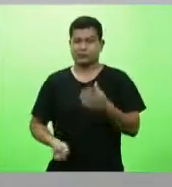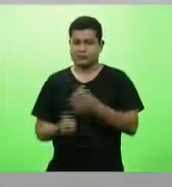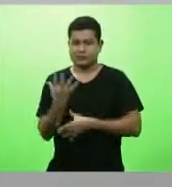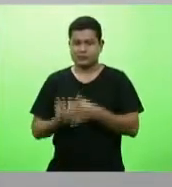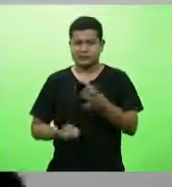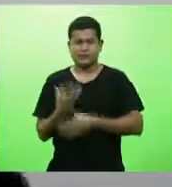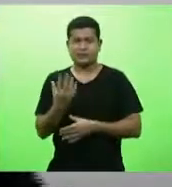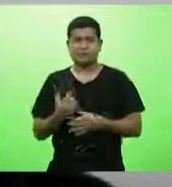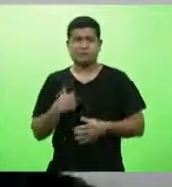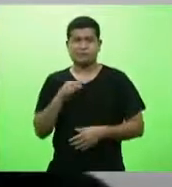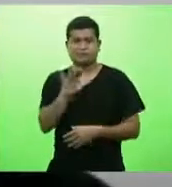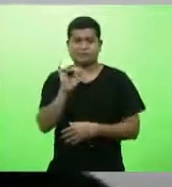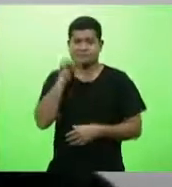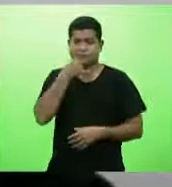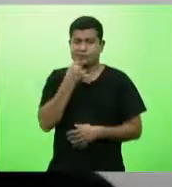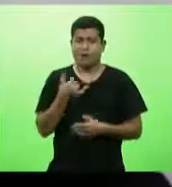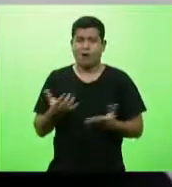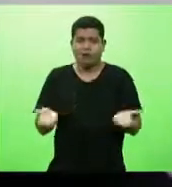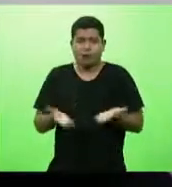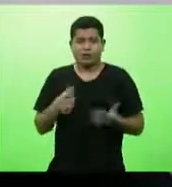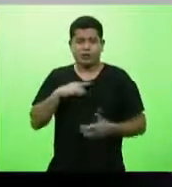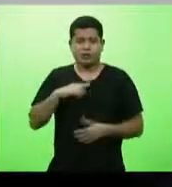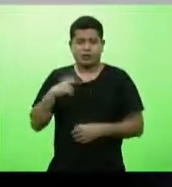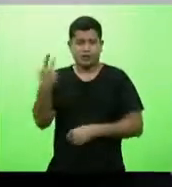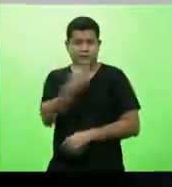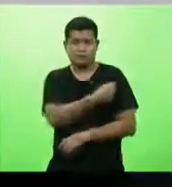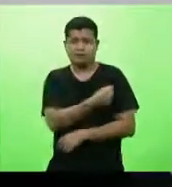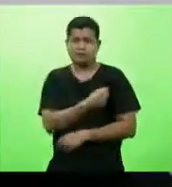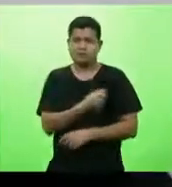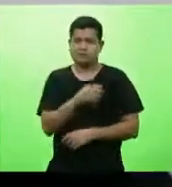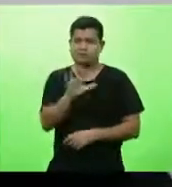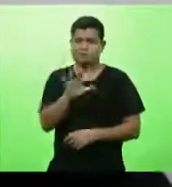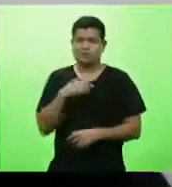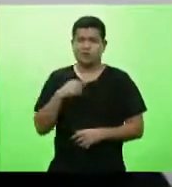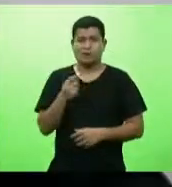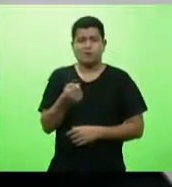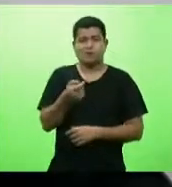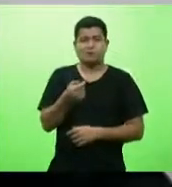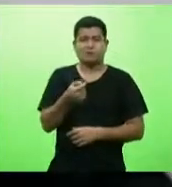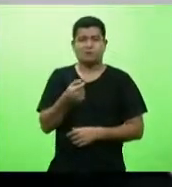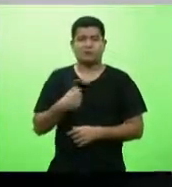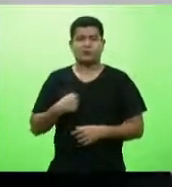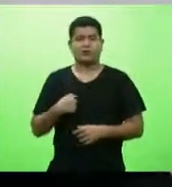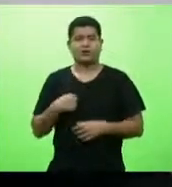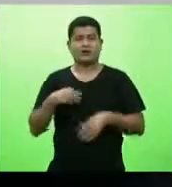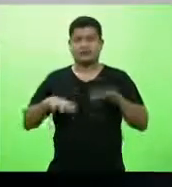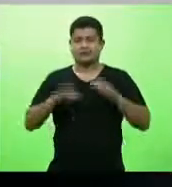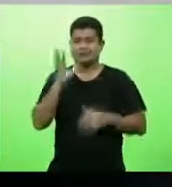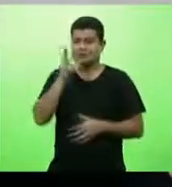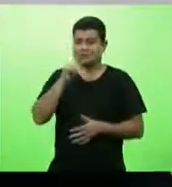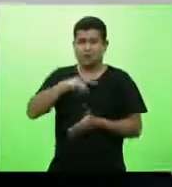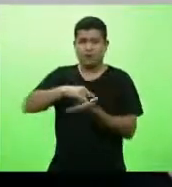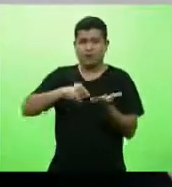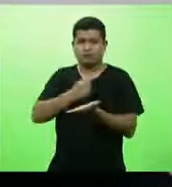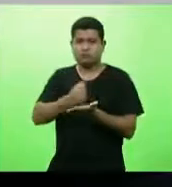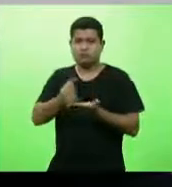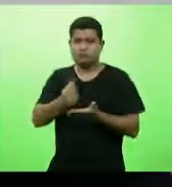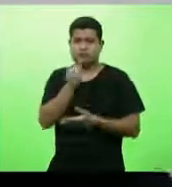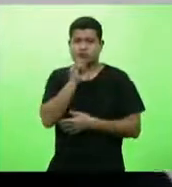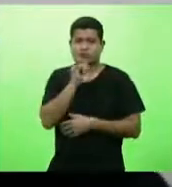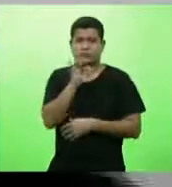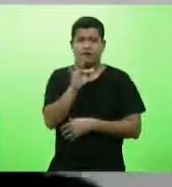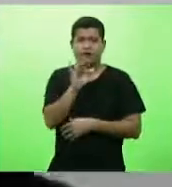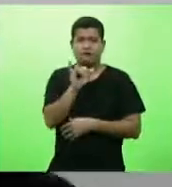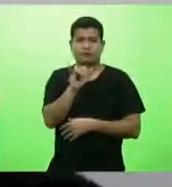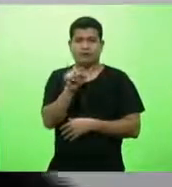têm chegado em poucas quantidades, estão demorados de fazer esses contratos, né? O contrato da Pfizer, né?